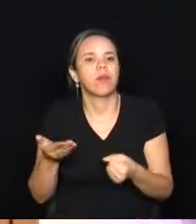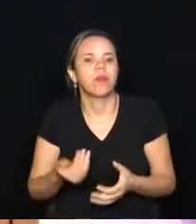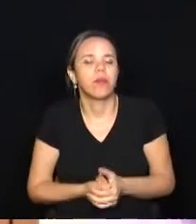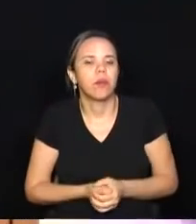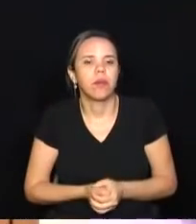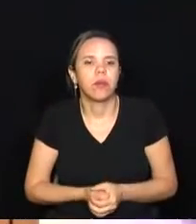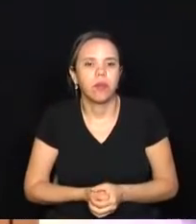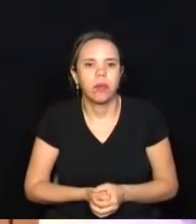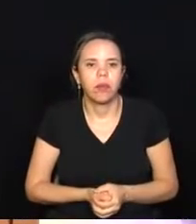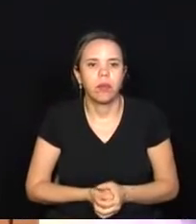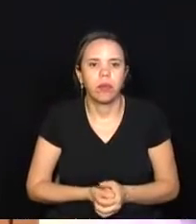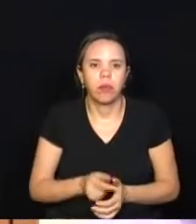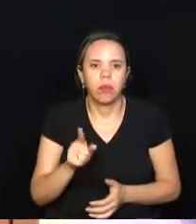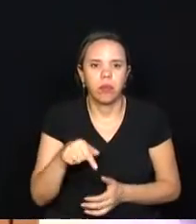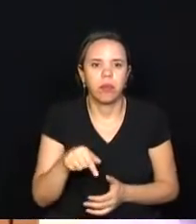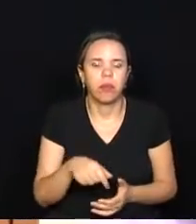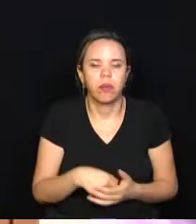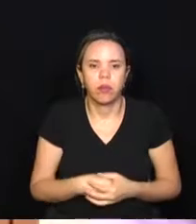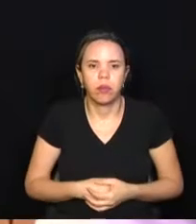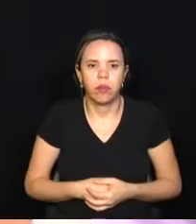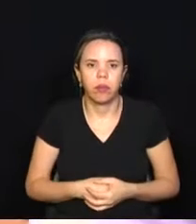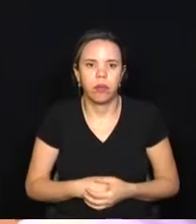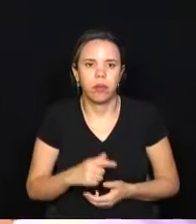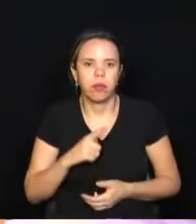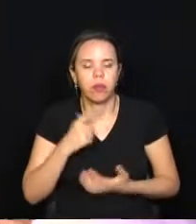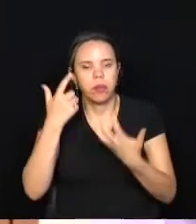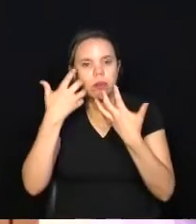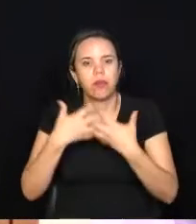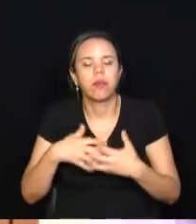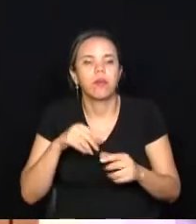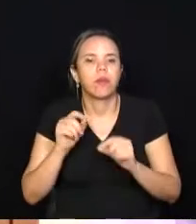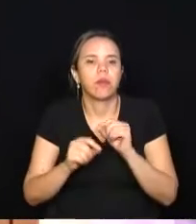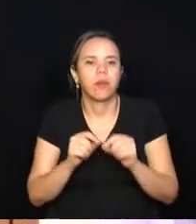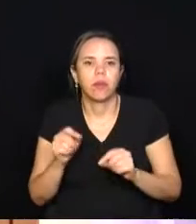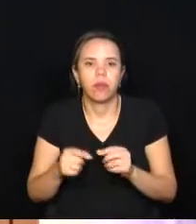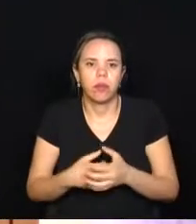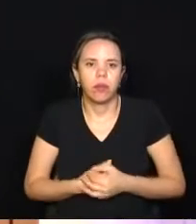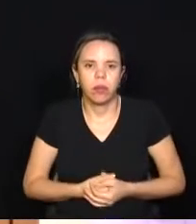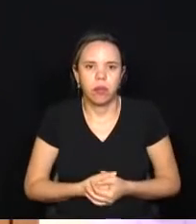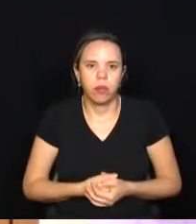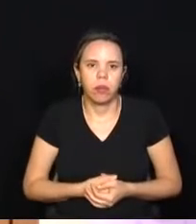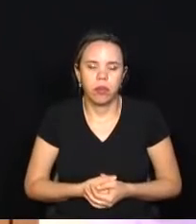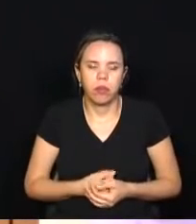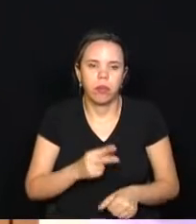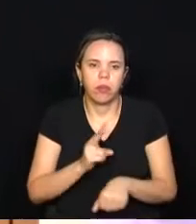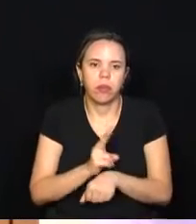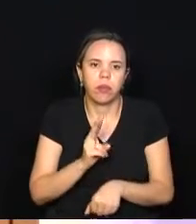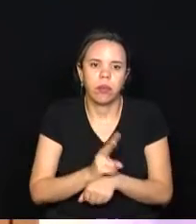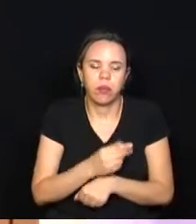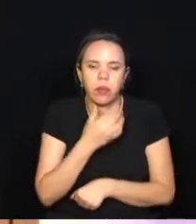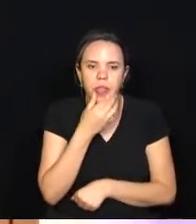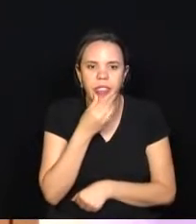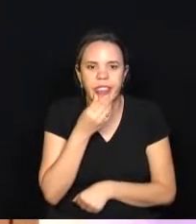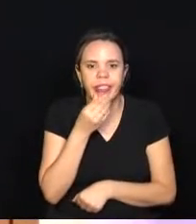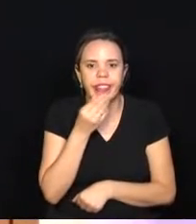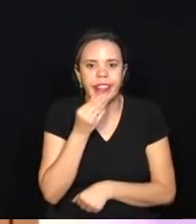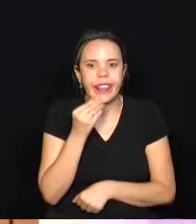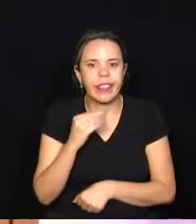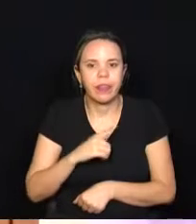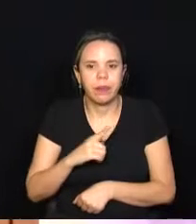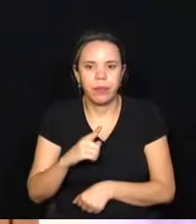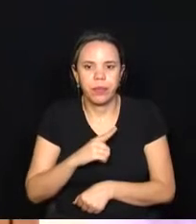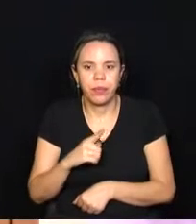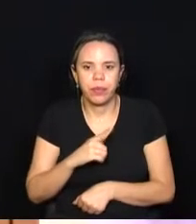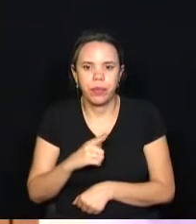que você vai ter que pensar o seguinte, esse cuidado, né? Ele tem que ser